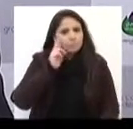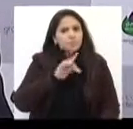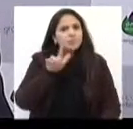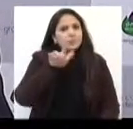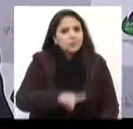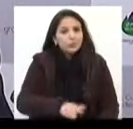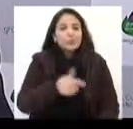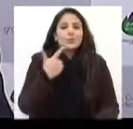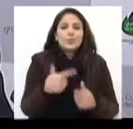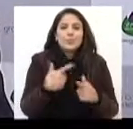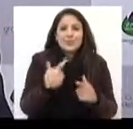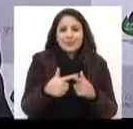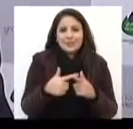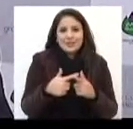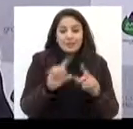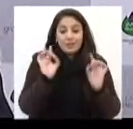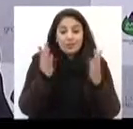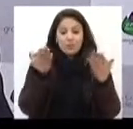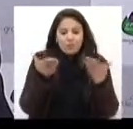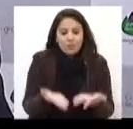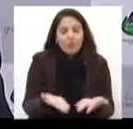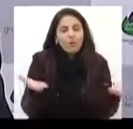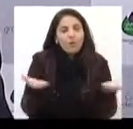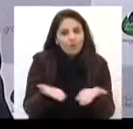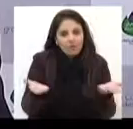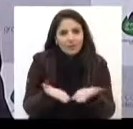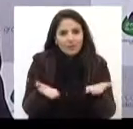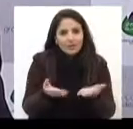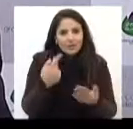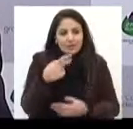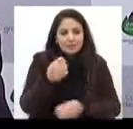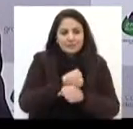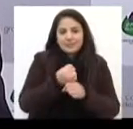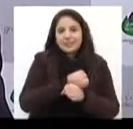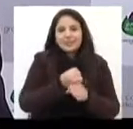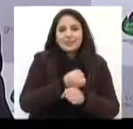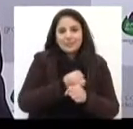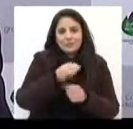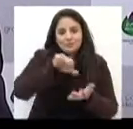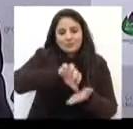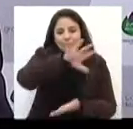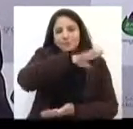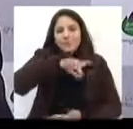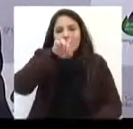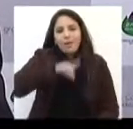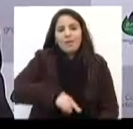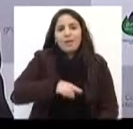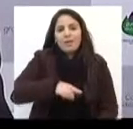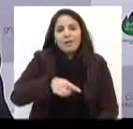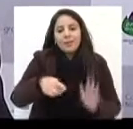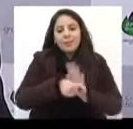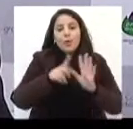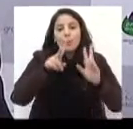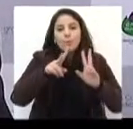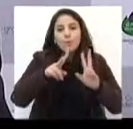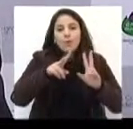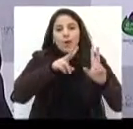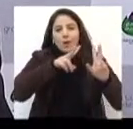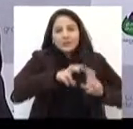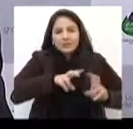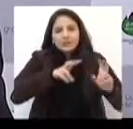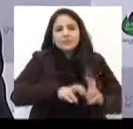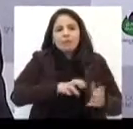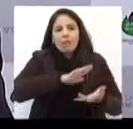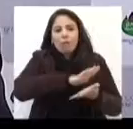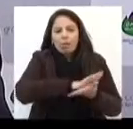até porque o foco agora, nesse ano do meio ambiente, é justamente sobre o